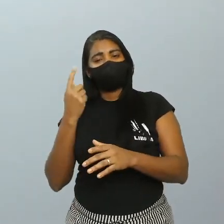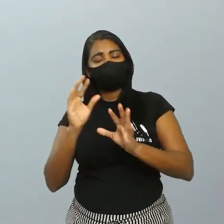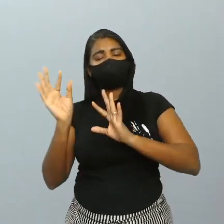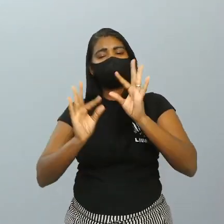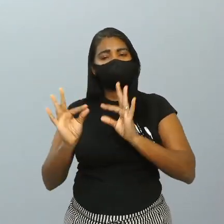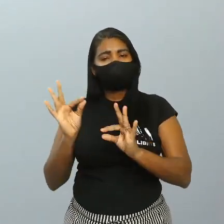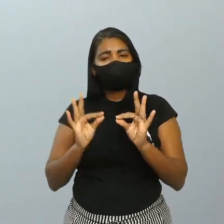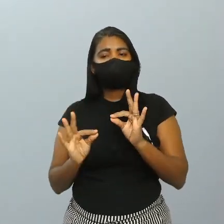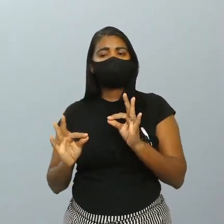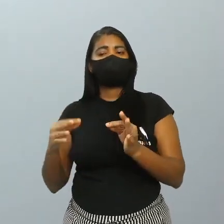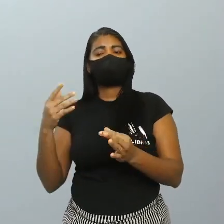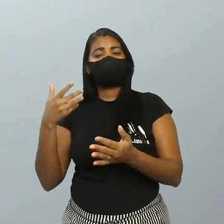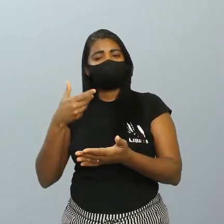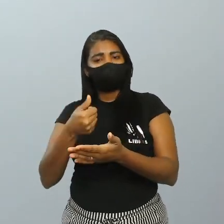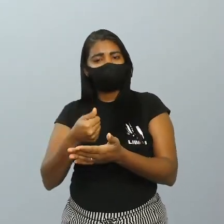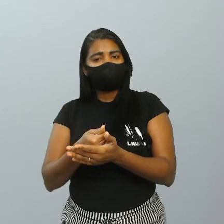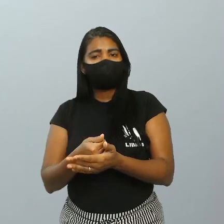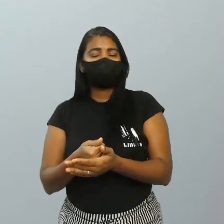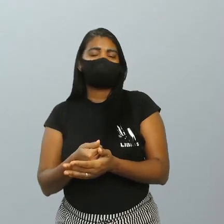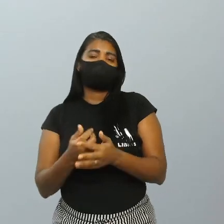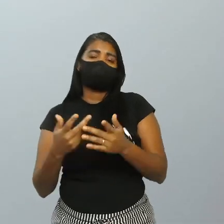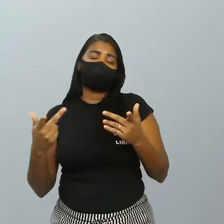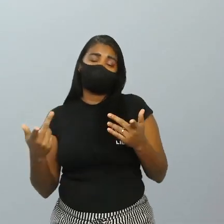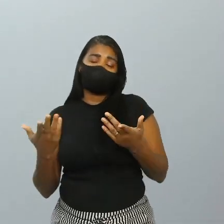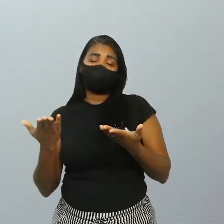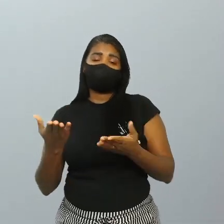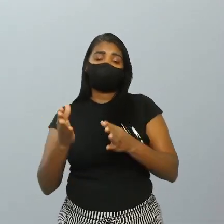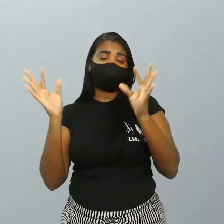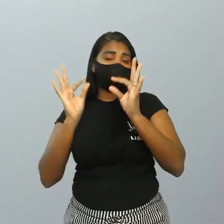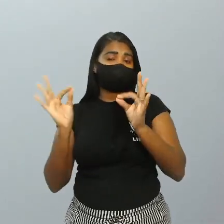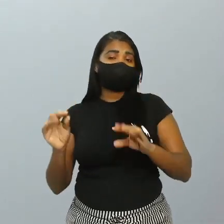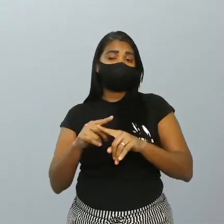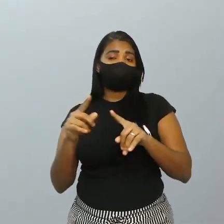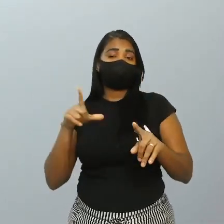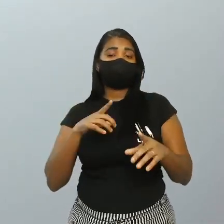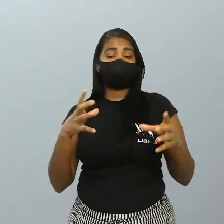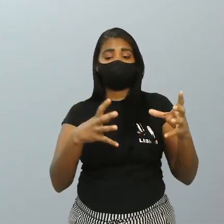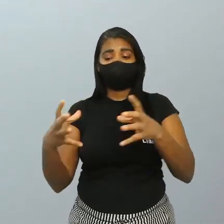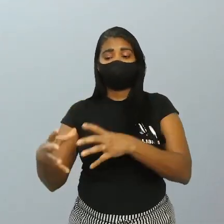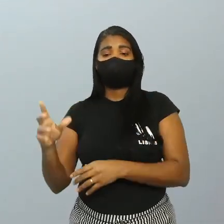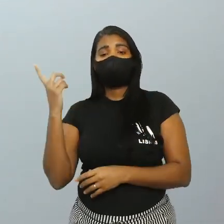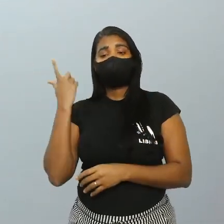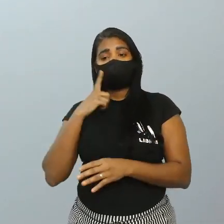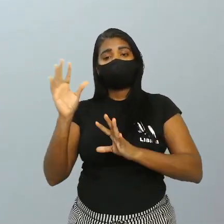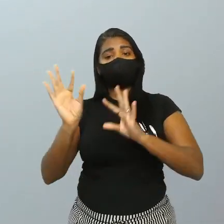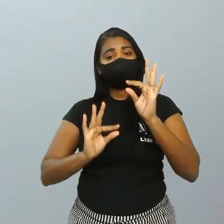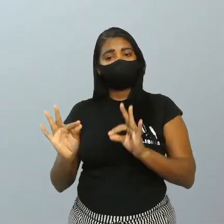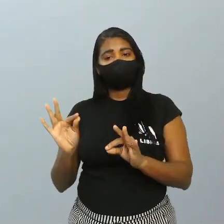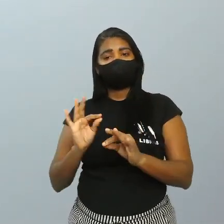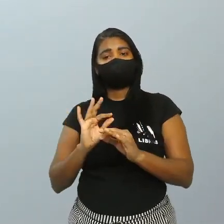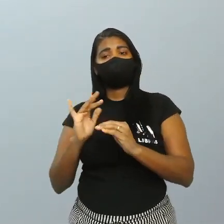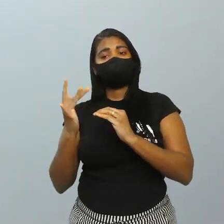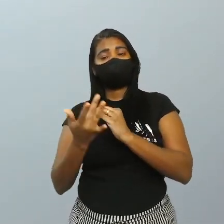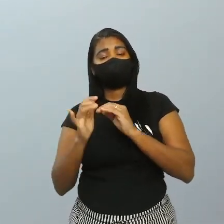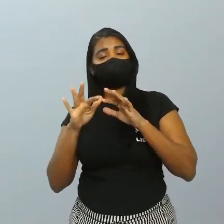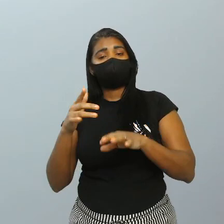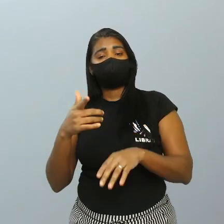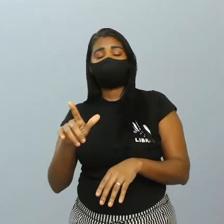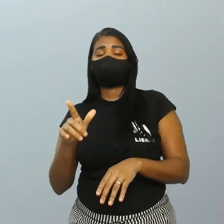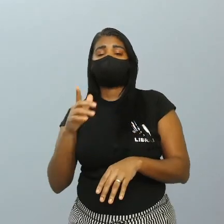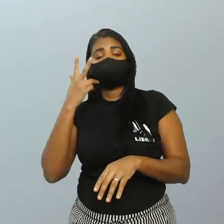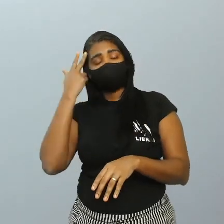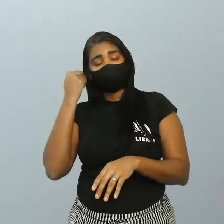conseguindo pagar suas contas honestamente, é perfeito. Mas existem grupos também que conseguiram produzir dentro da pandemia, mesmo sem o auxílio dessa